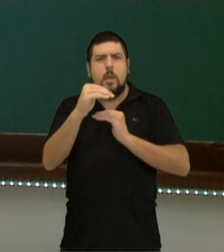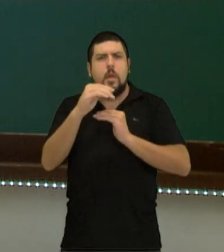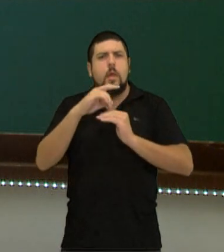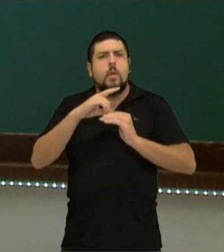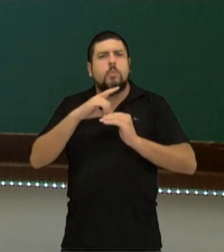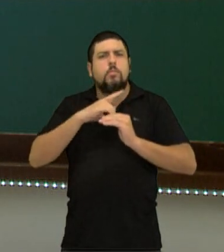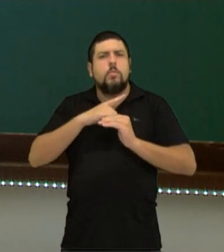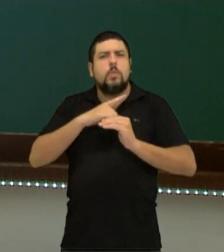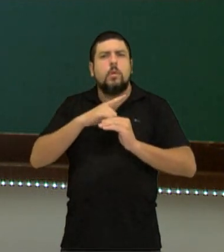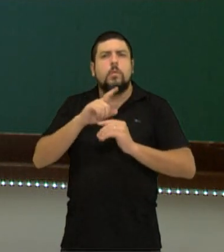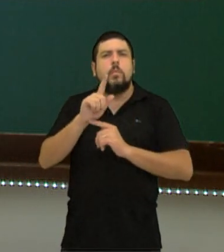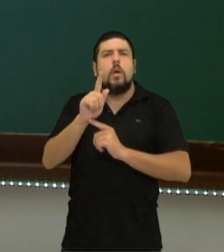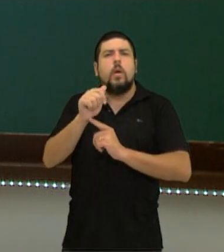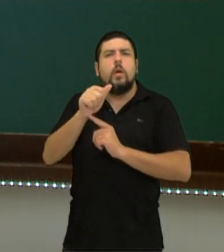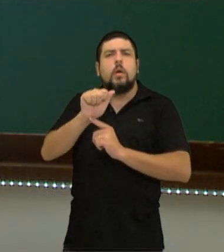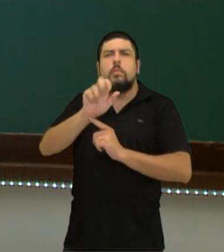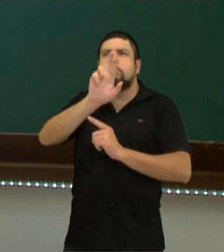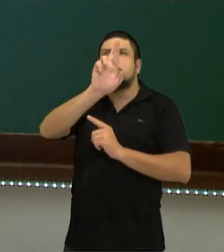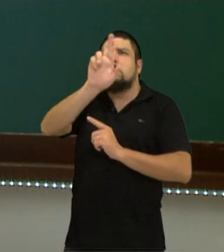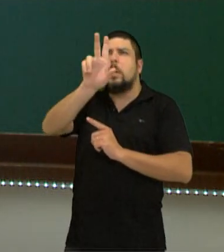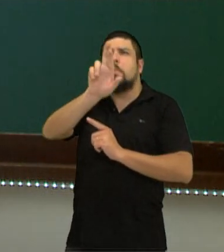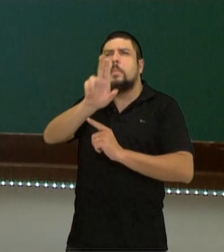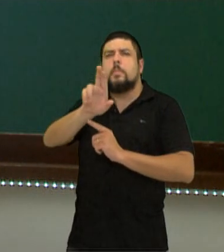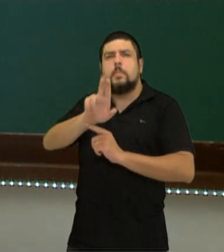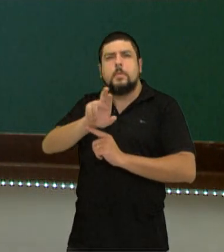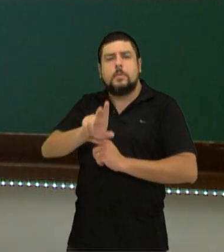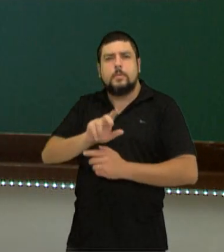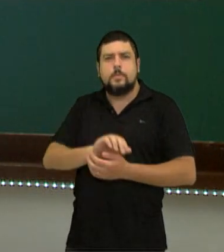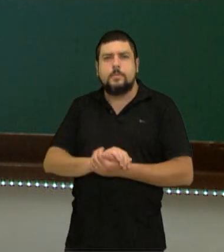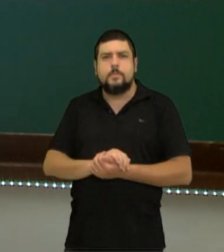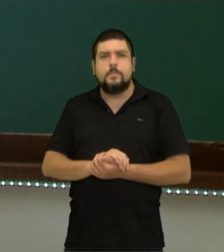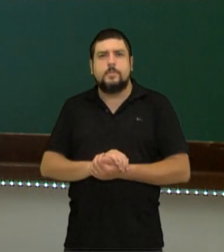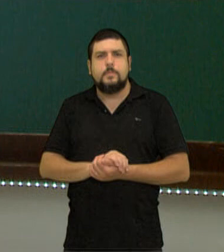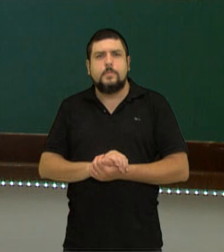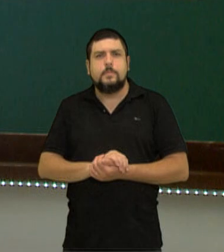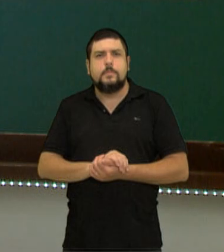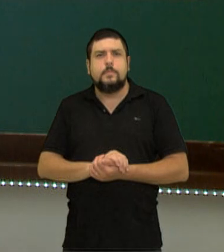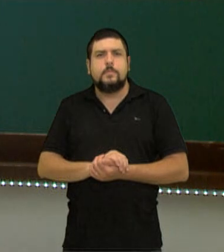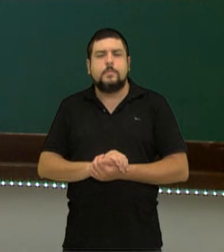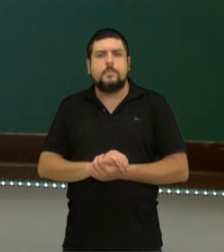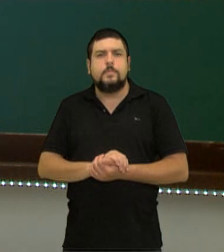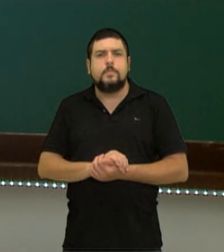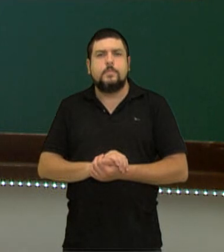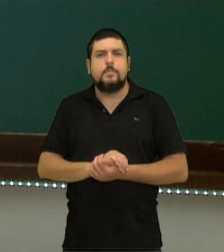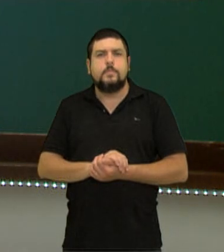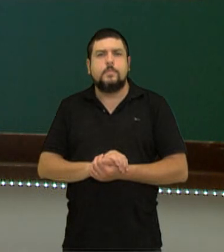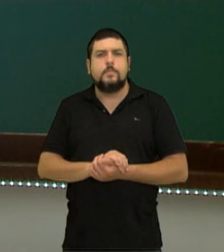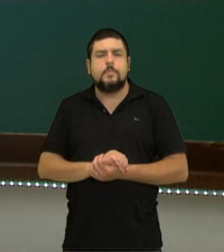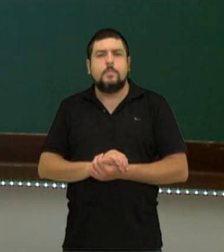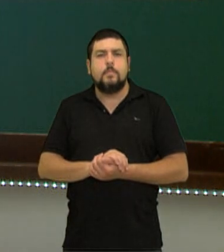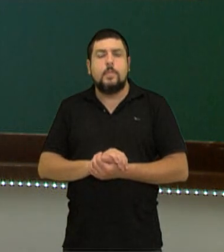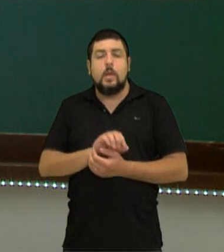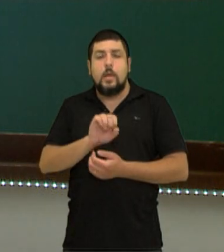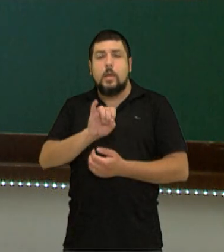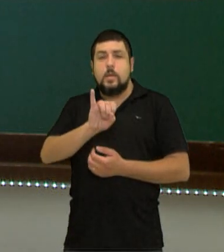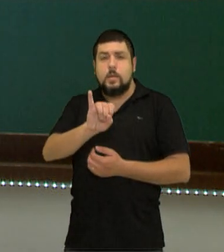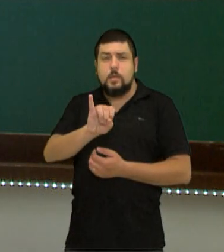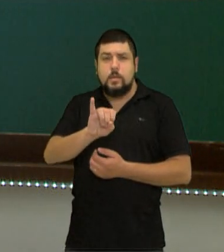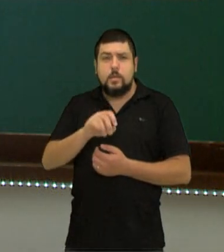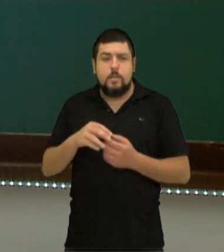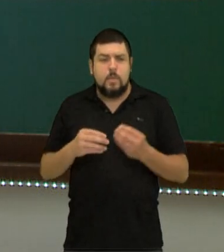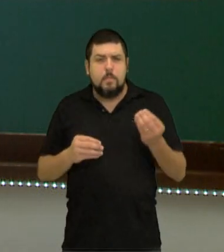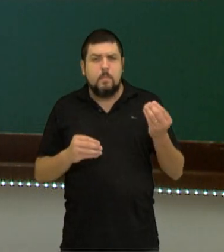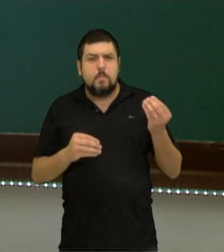distintos, diferentes, nas suas concentrações. Quando duas ou mais substâncias